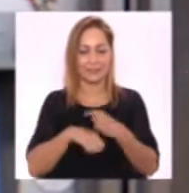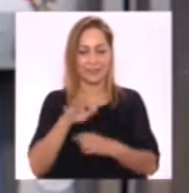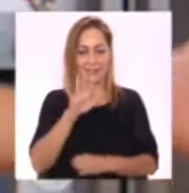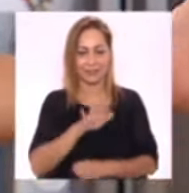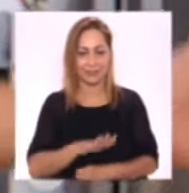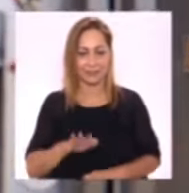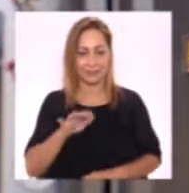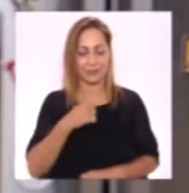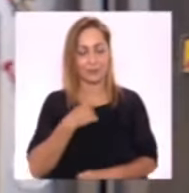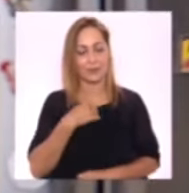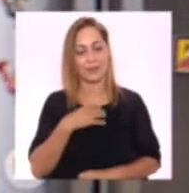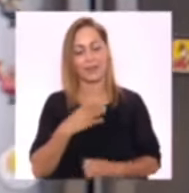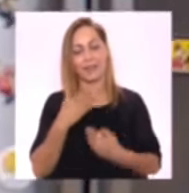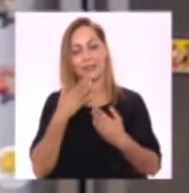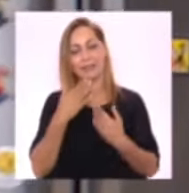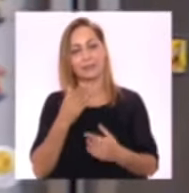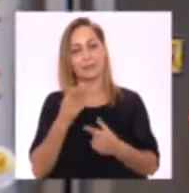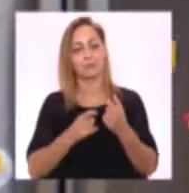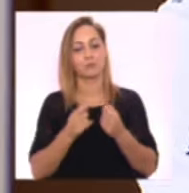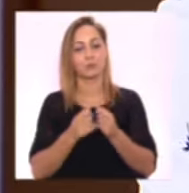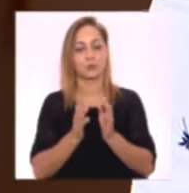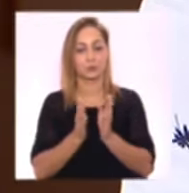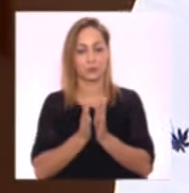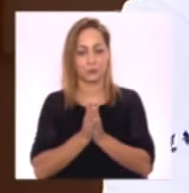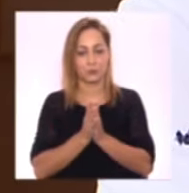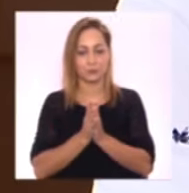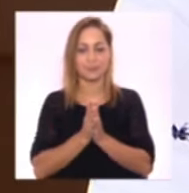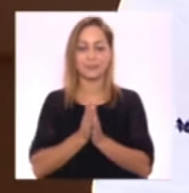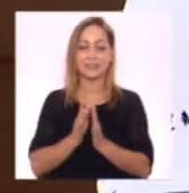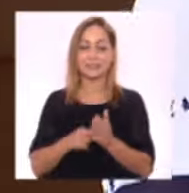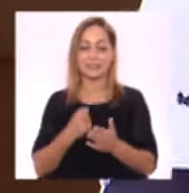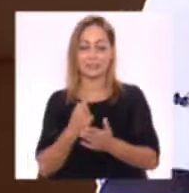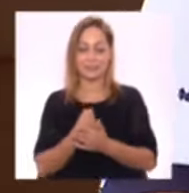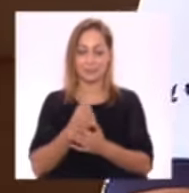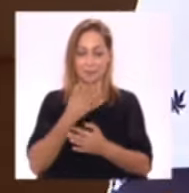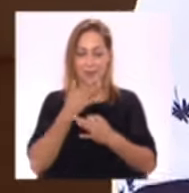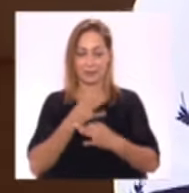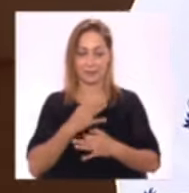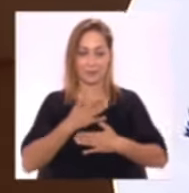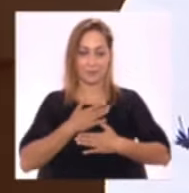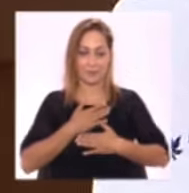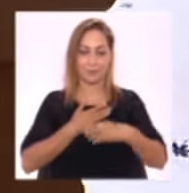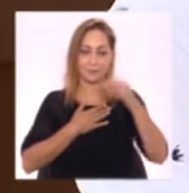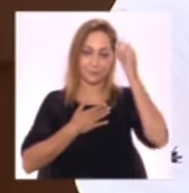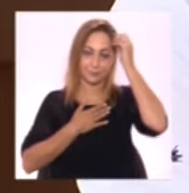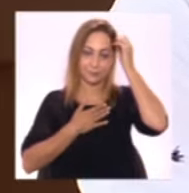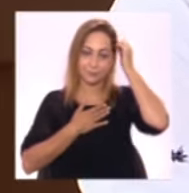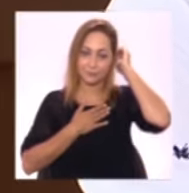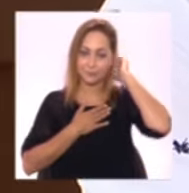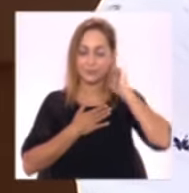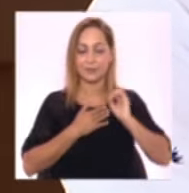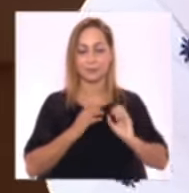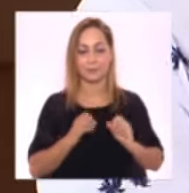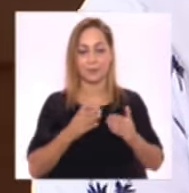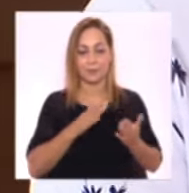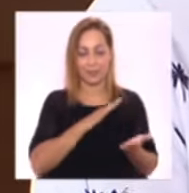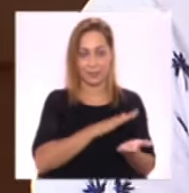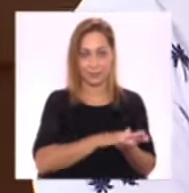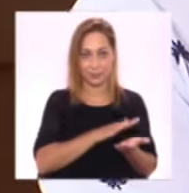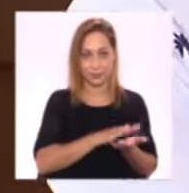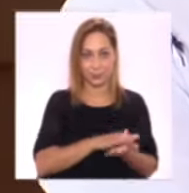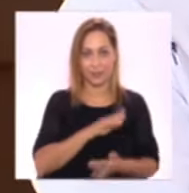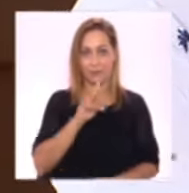nacionais. Só tenho a agradecer a todas as pessoas que sempre acreditaram em mim, principalmente à minha editora Avi